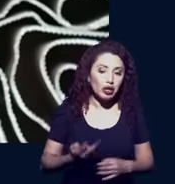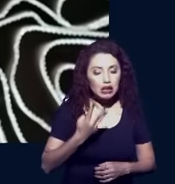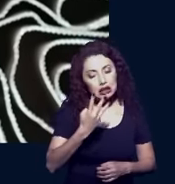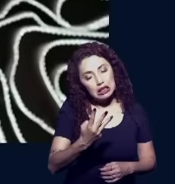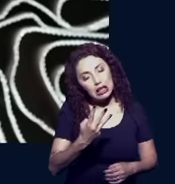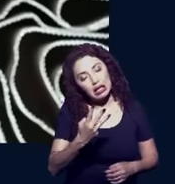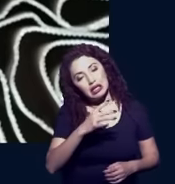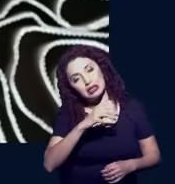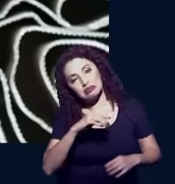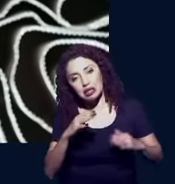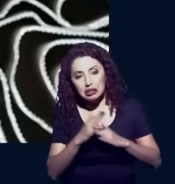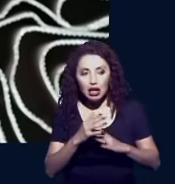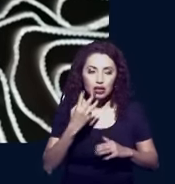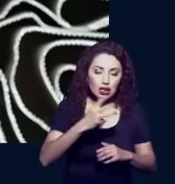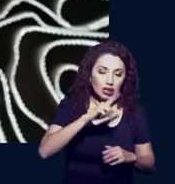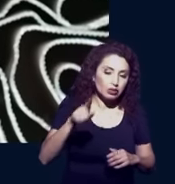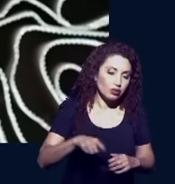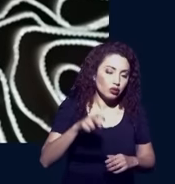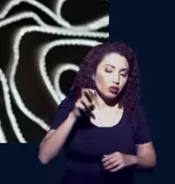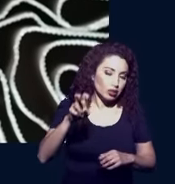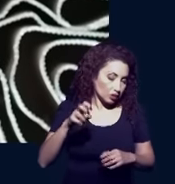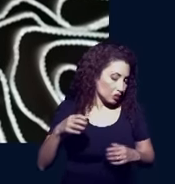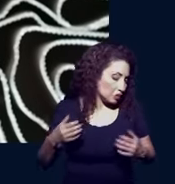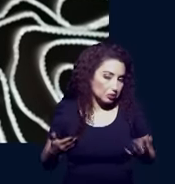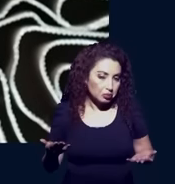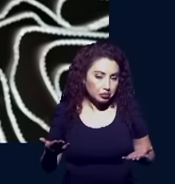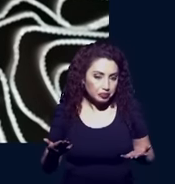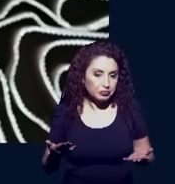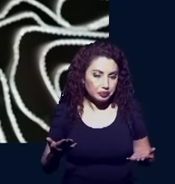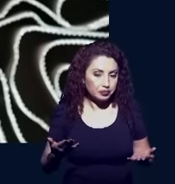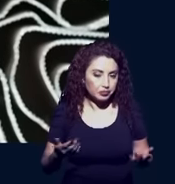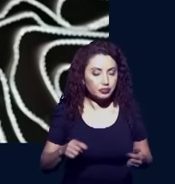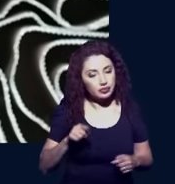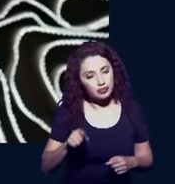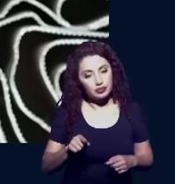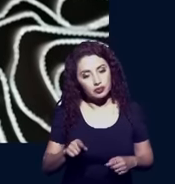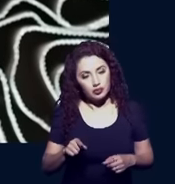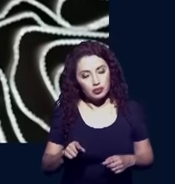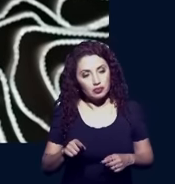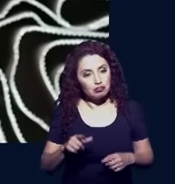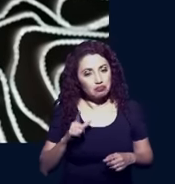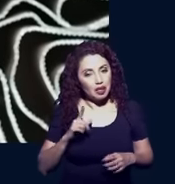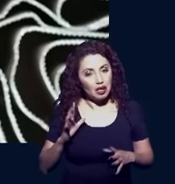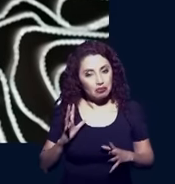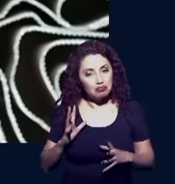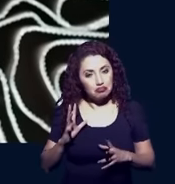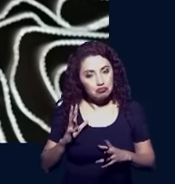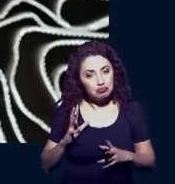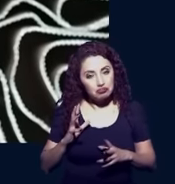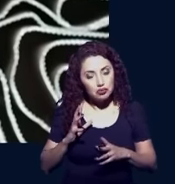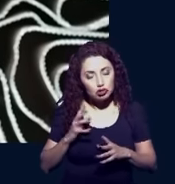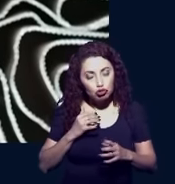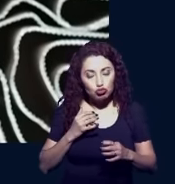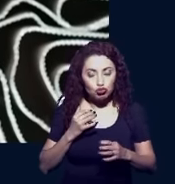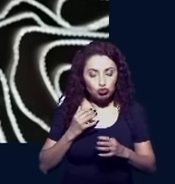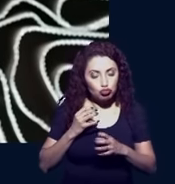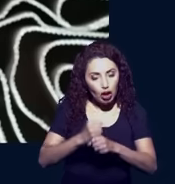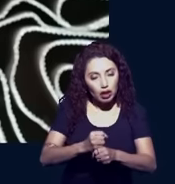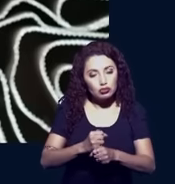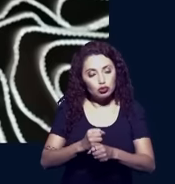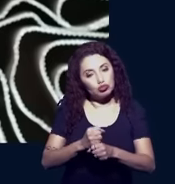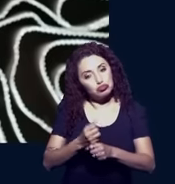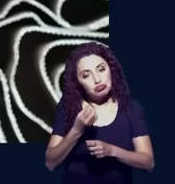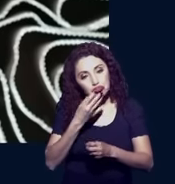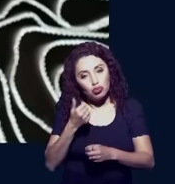eh e e com últimos dados sequencialmente razoavelmente benignos ela tá um pouquinho acima da